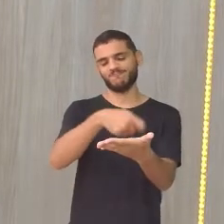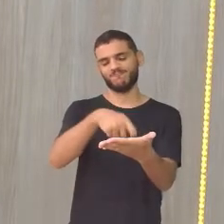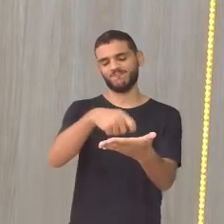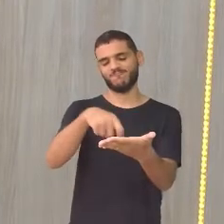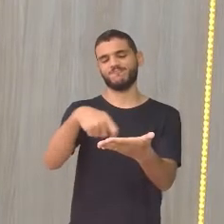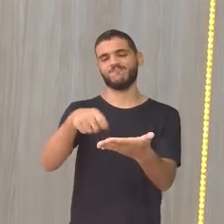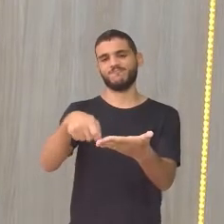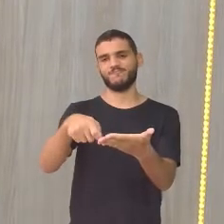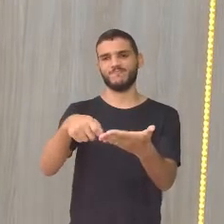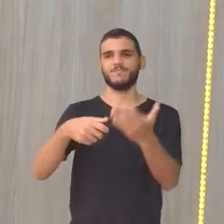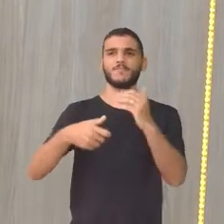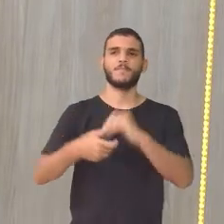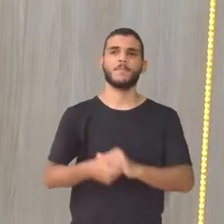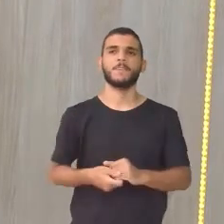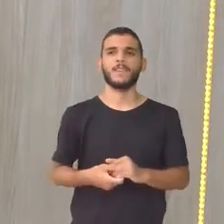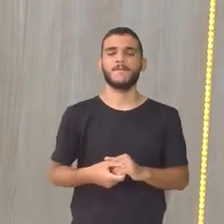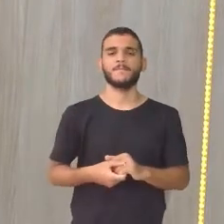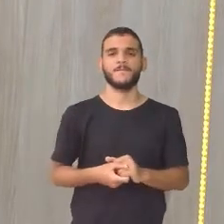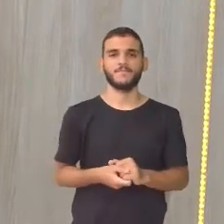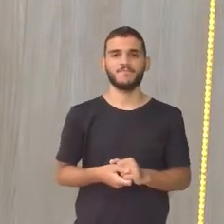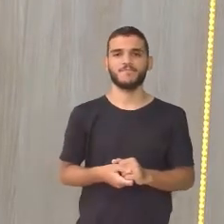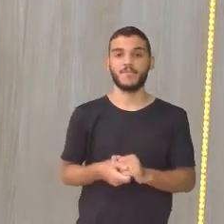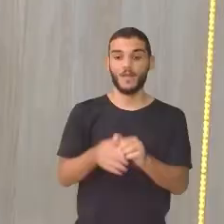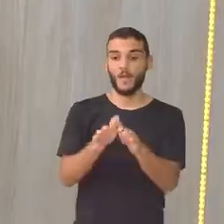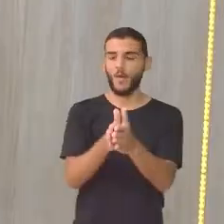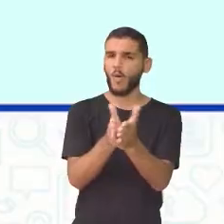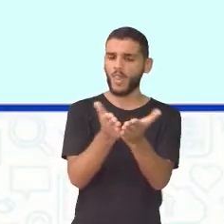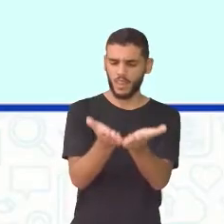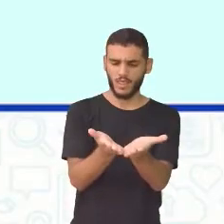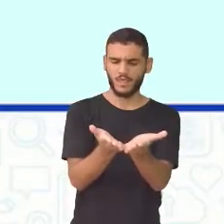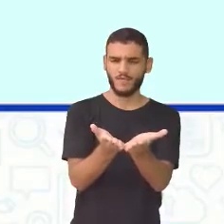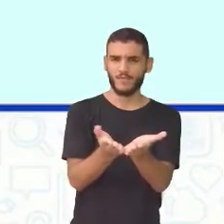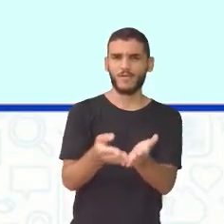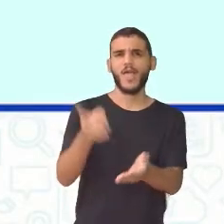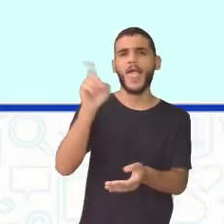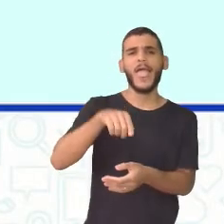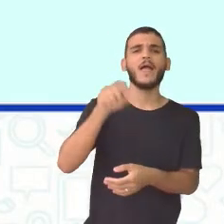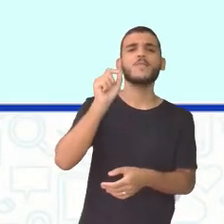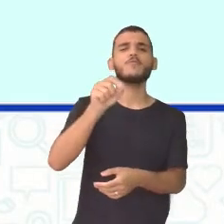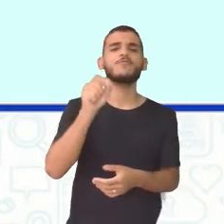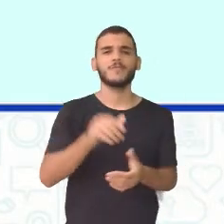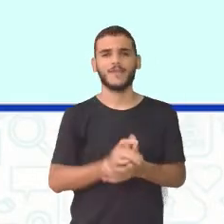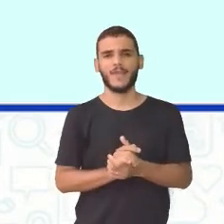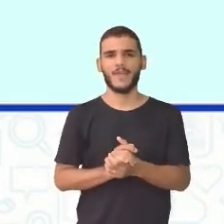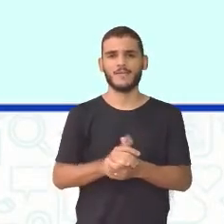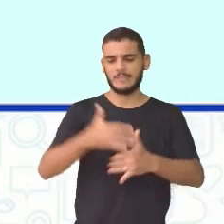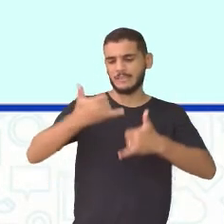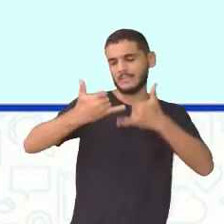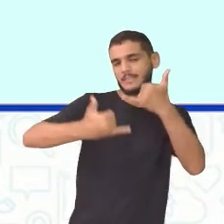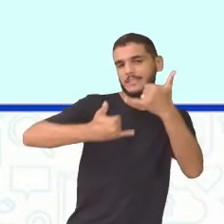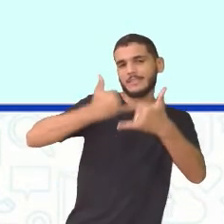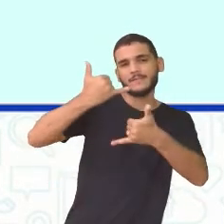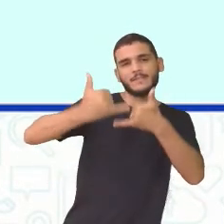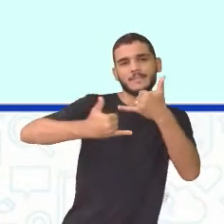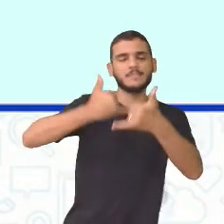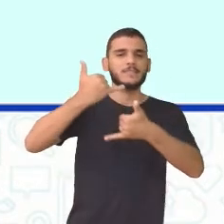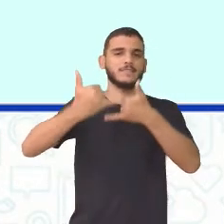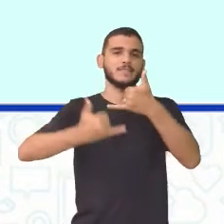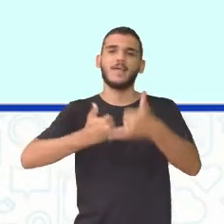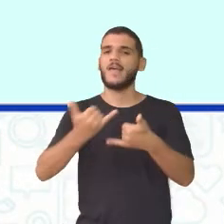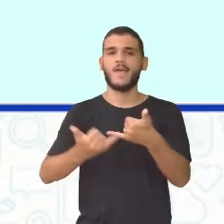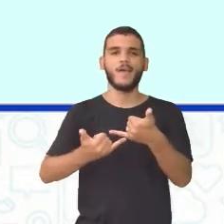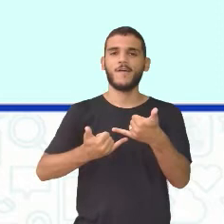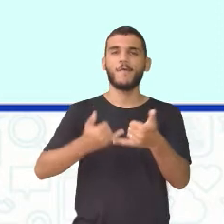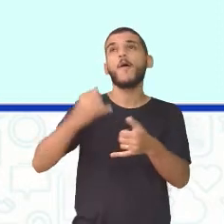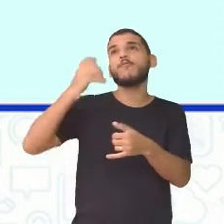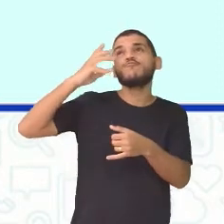um livro é parque de diversões, cheios de sonhos coloridos, cheios de doces